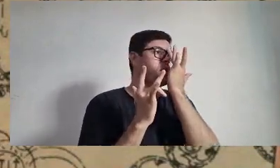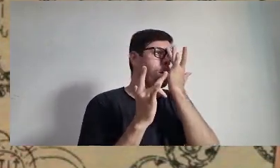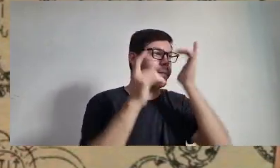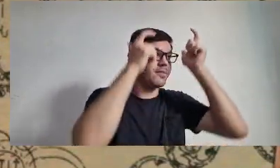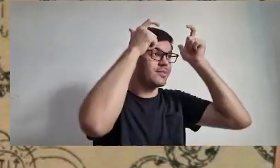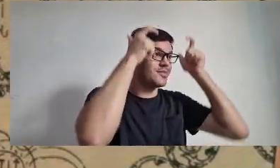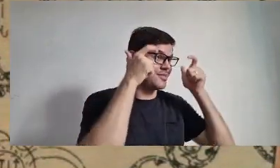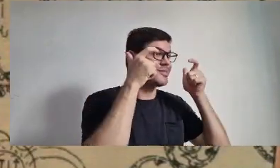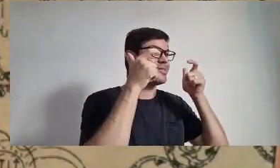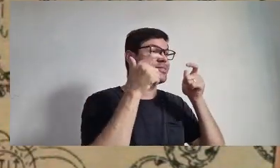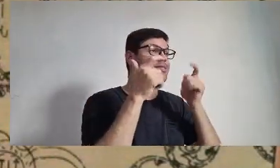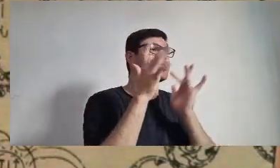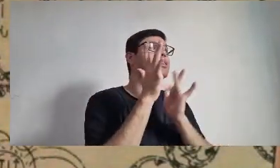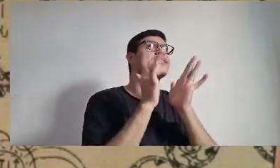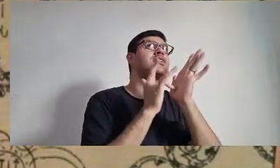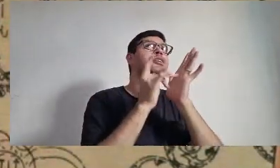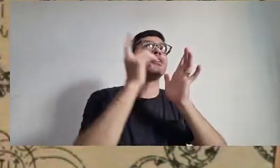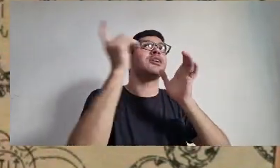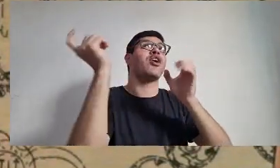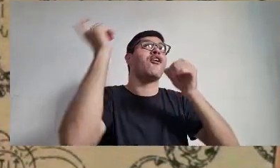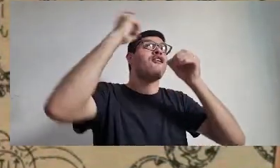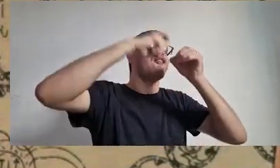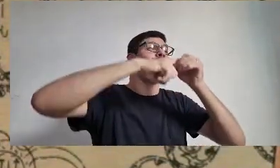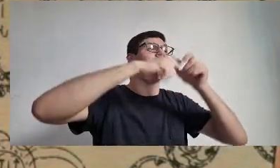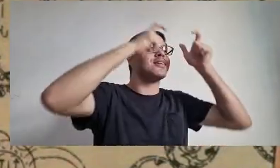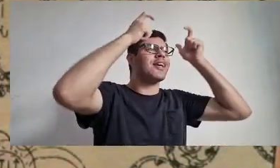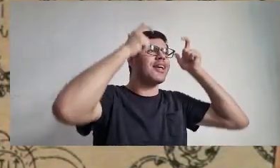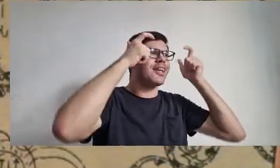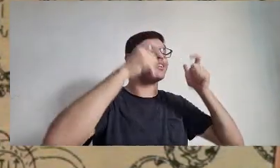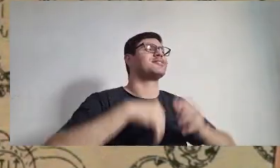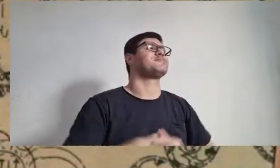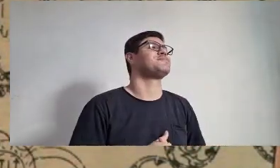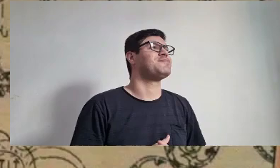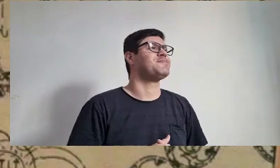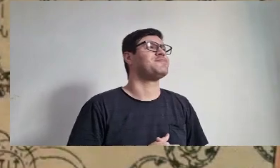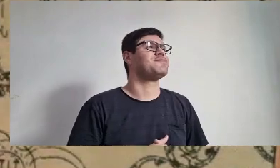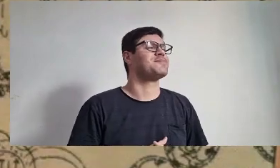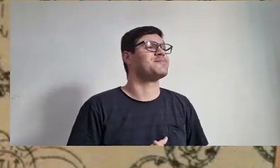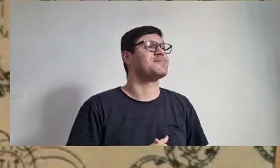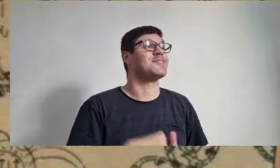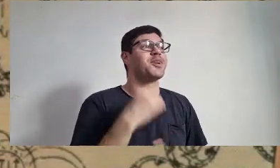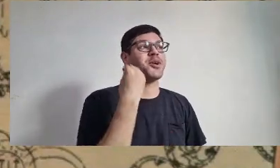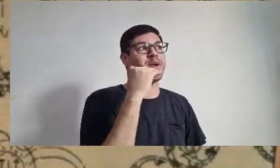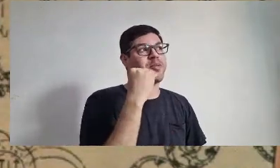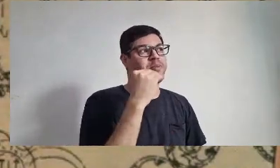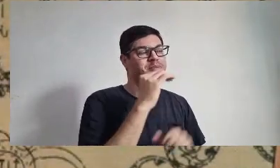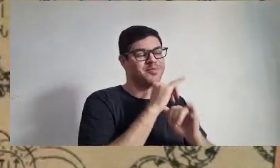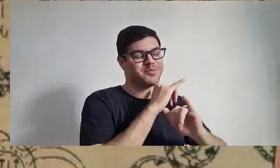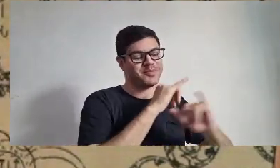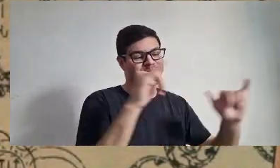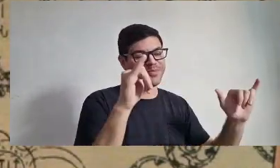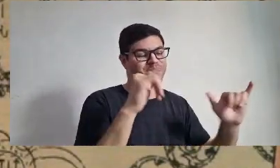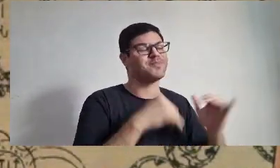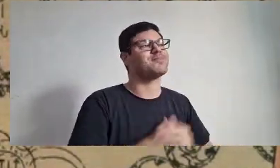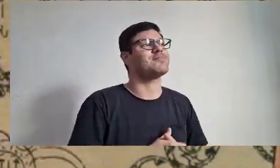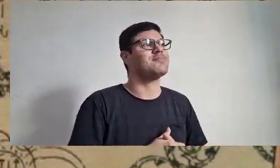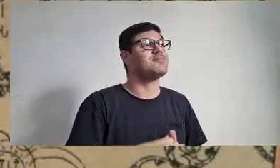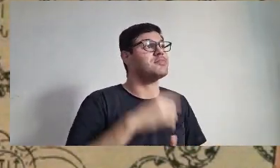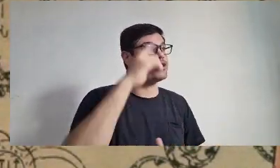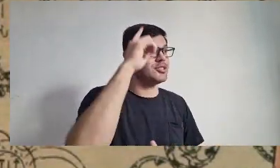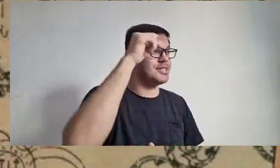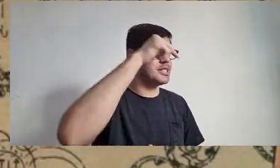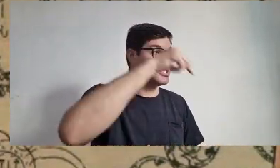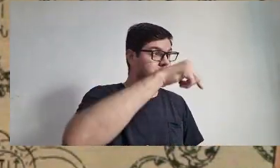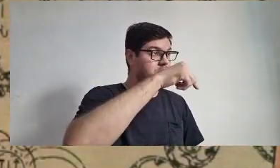e Jesus Cristo voltará como rei. Muito. Agora, eu já aproveito para fazer uma divulgação. Dia 7 de abril,